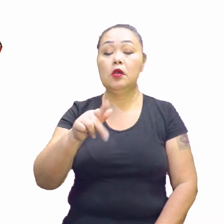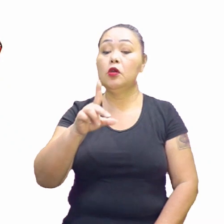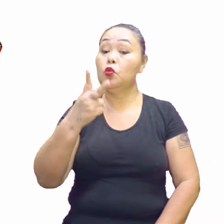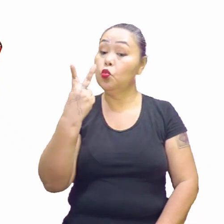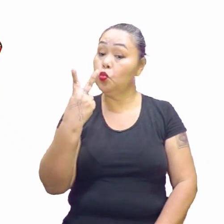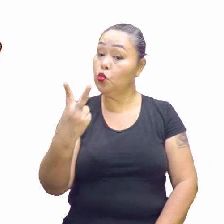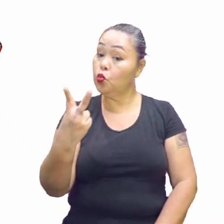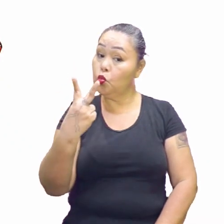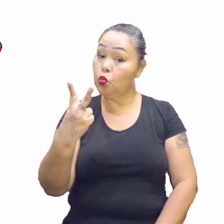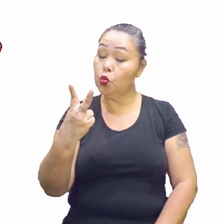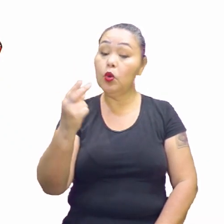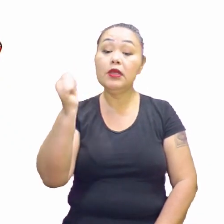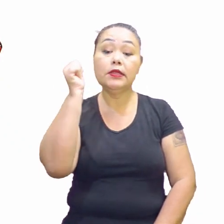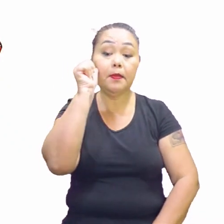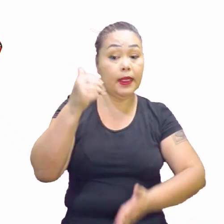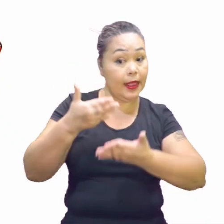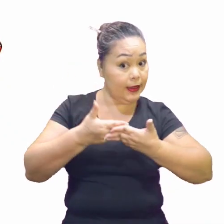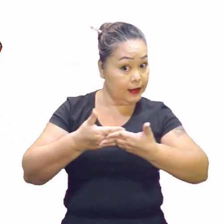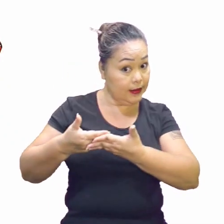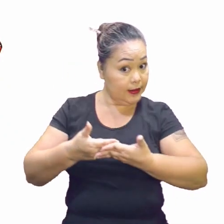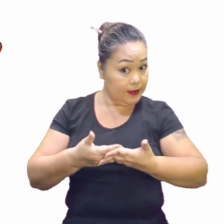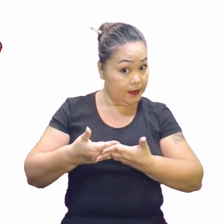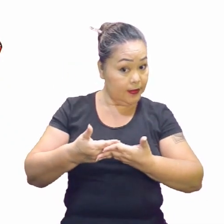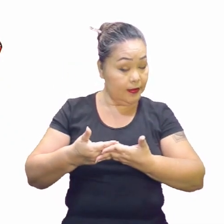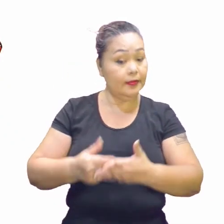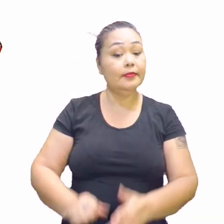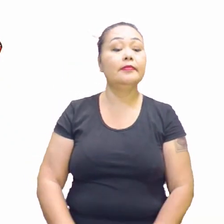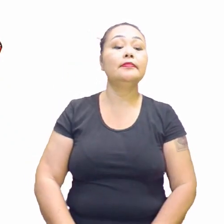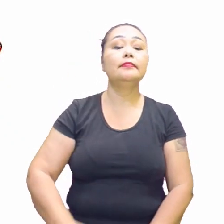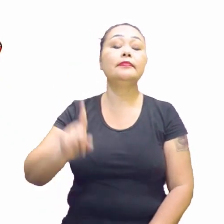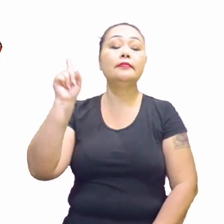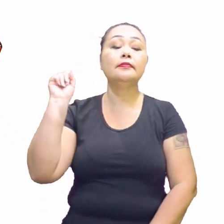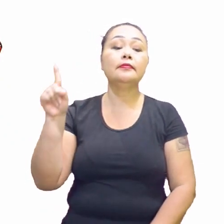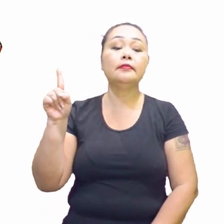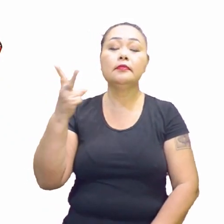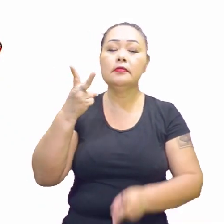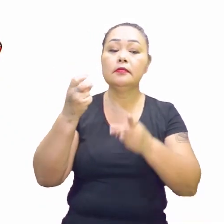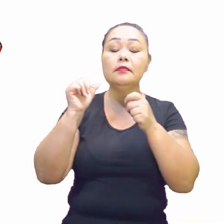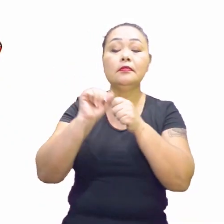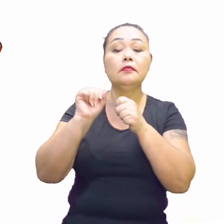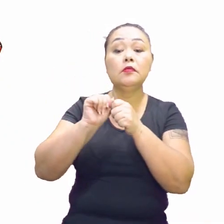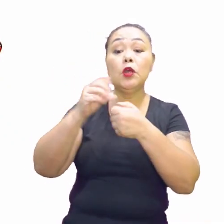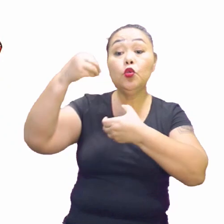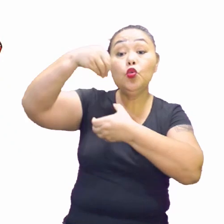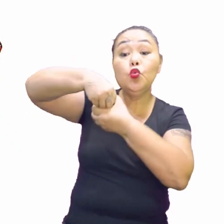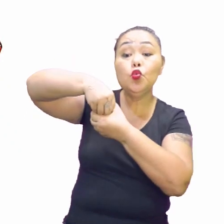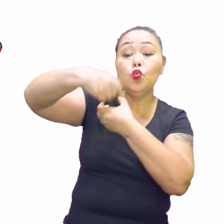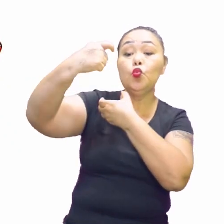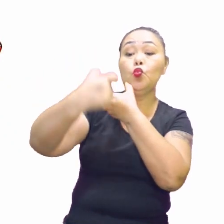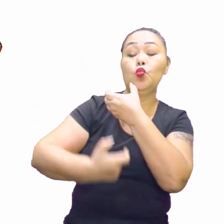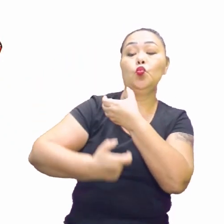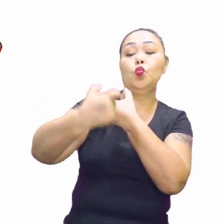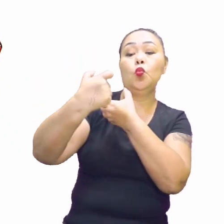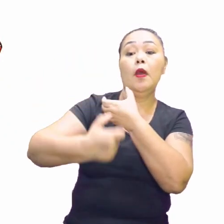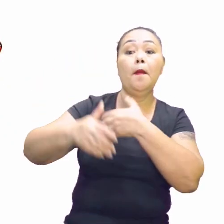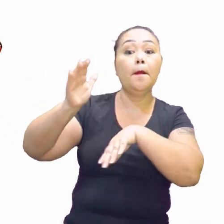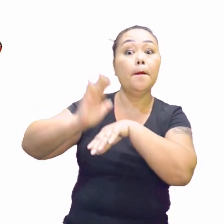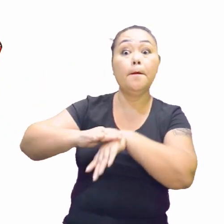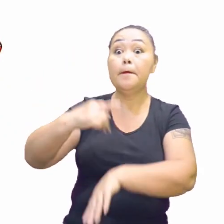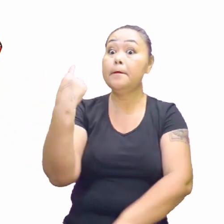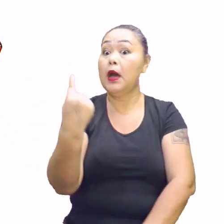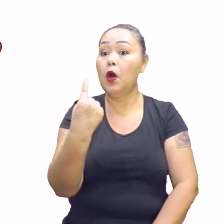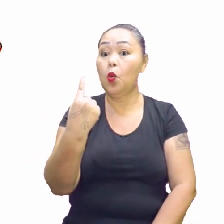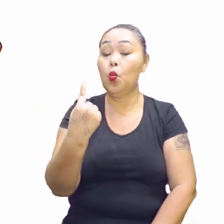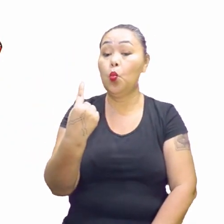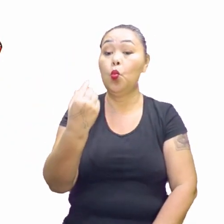7... 2 meninas. Então, aqui você percebe que eu tenho o núcleo, é mais de um,